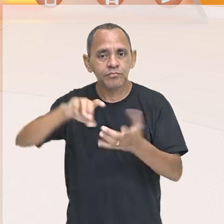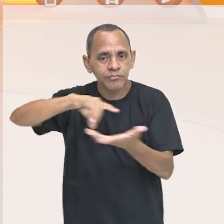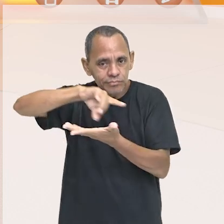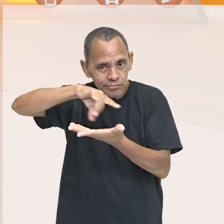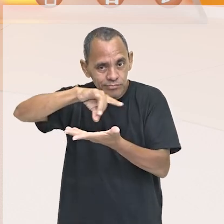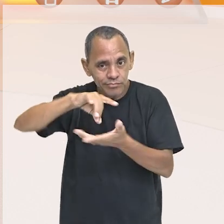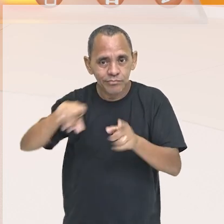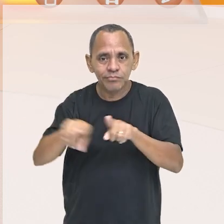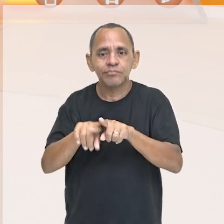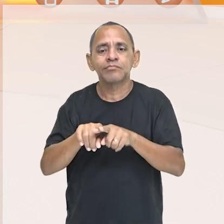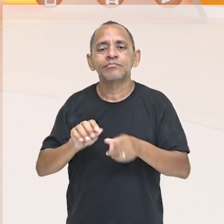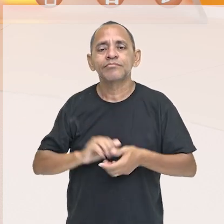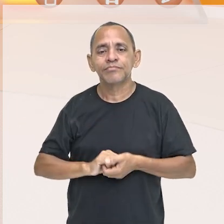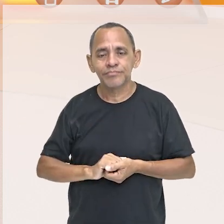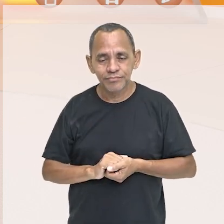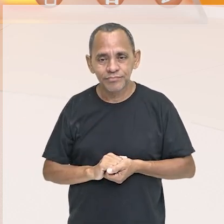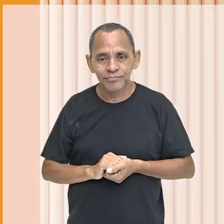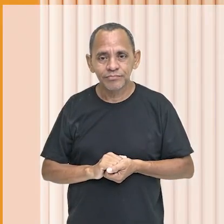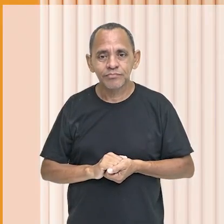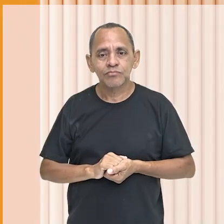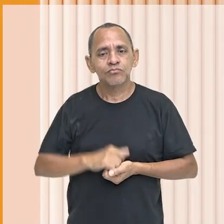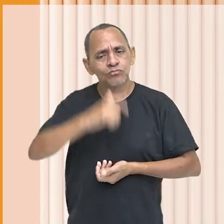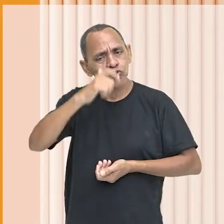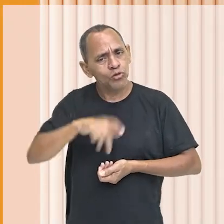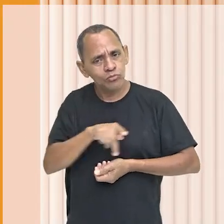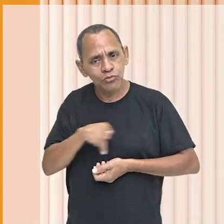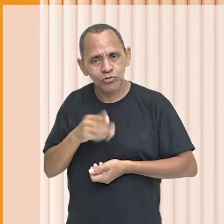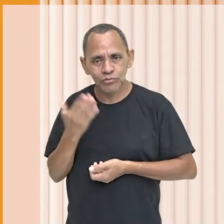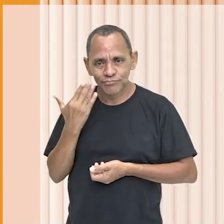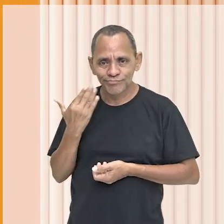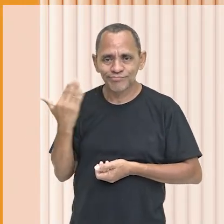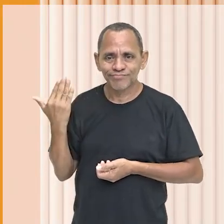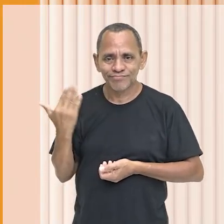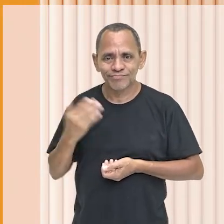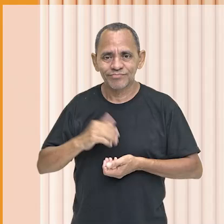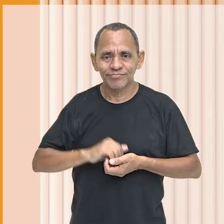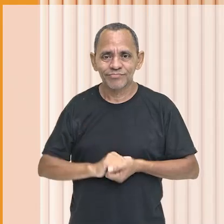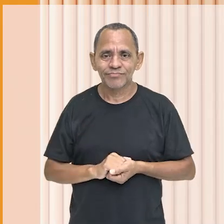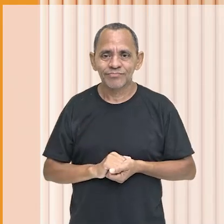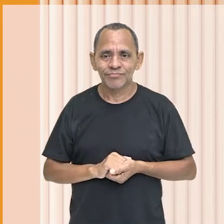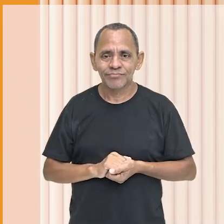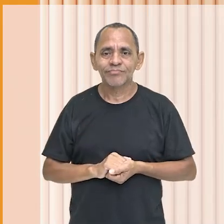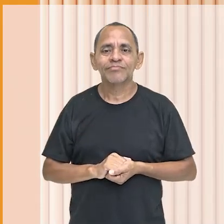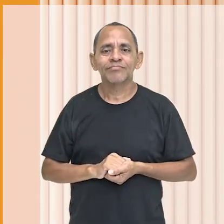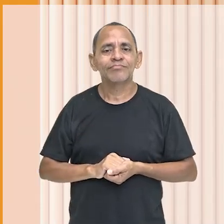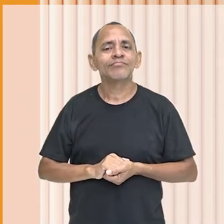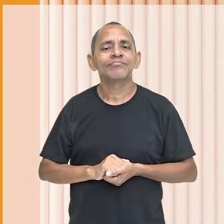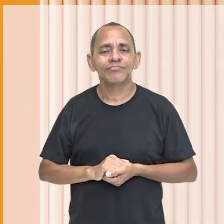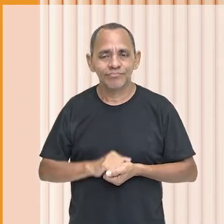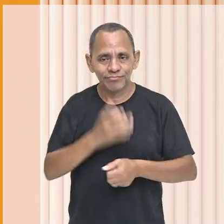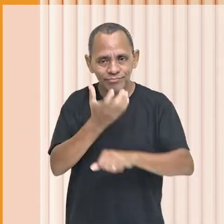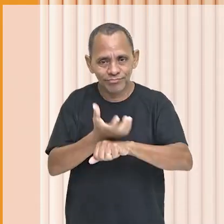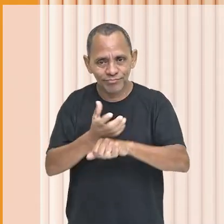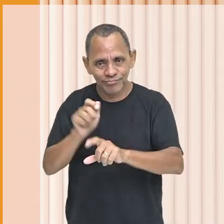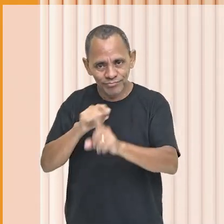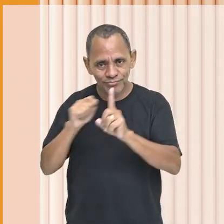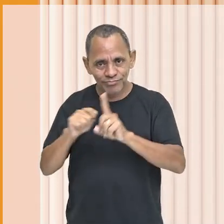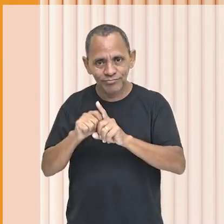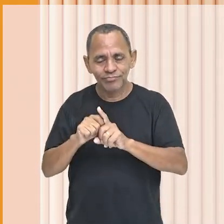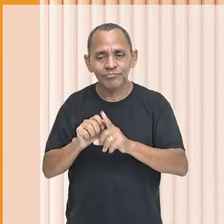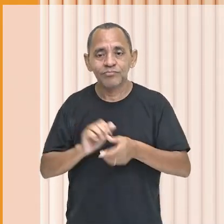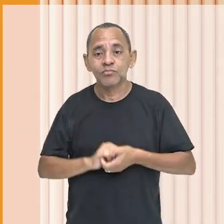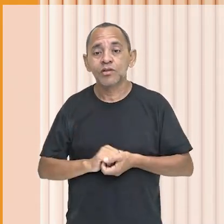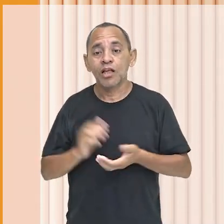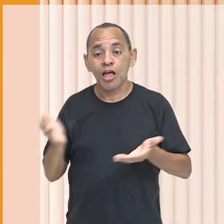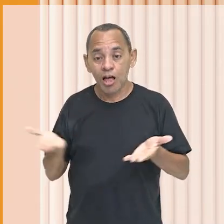de Educação do Amazonas. Eu sou o professor Josino Malagueta, do componente de Sociologia, e vamos